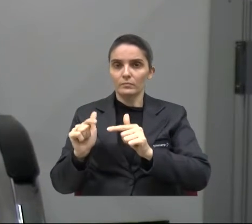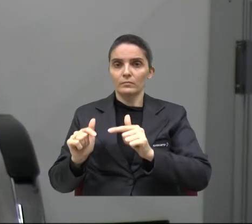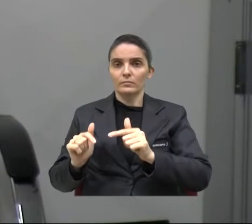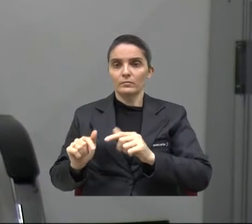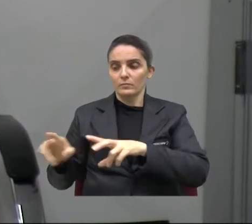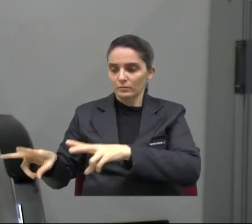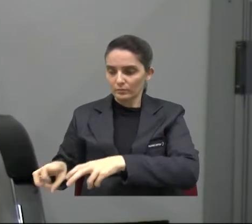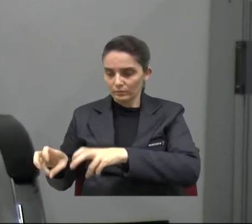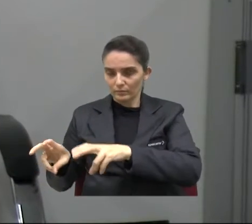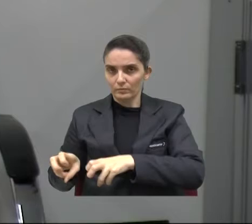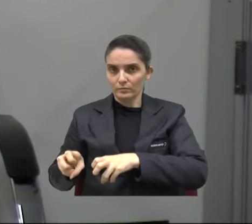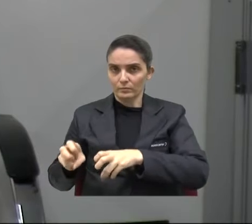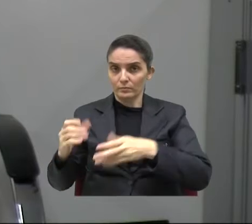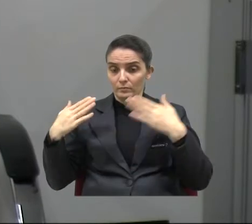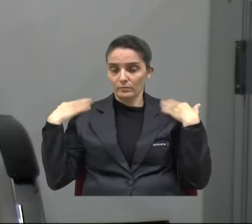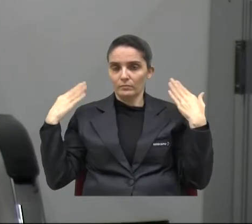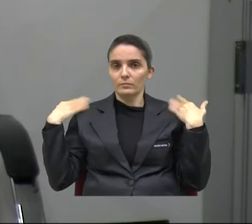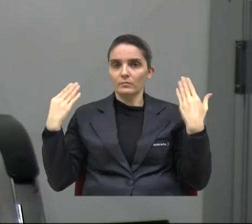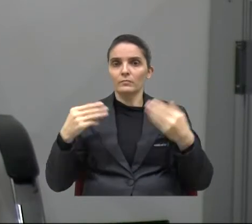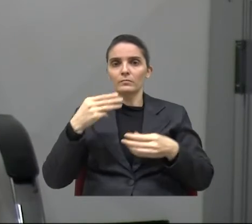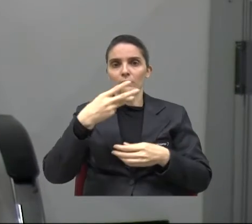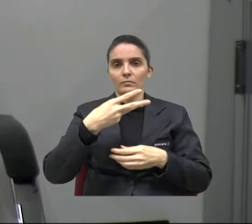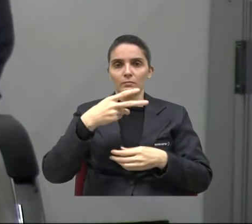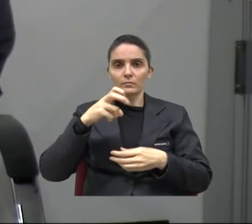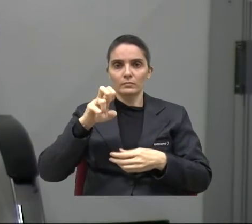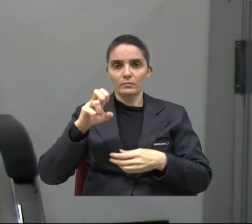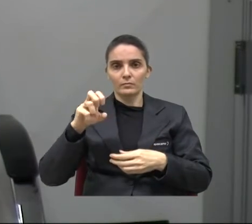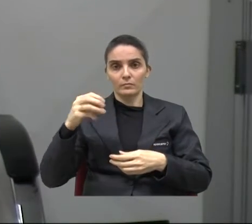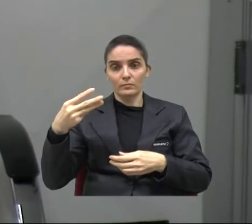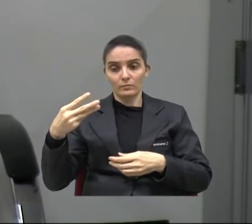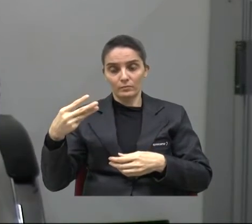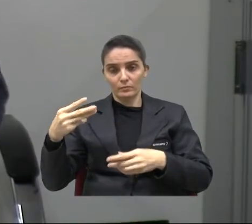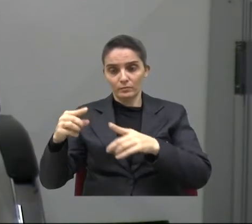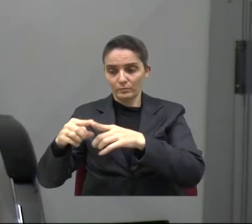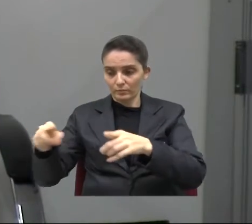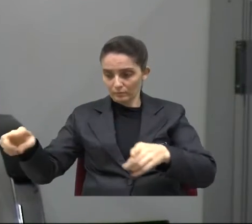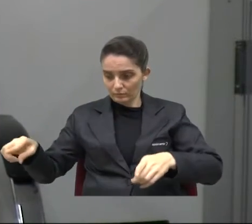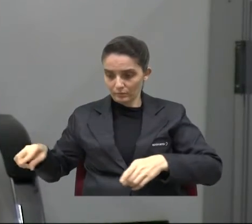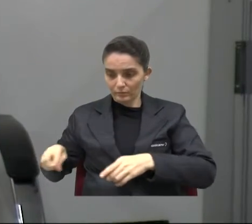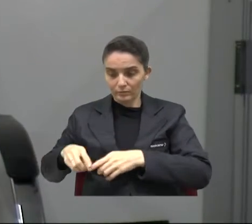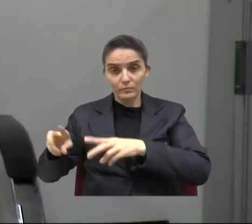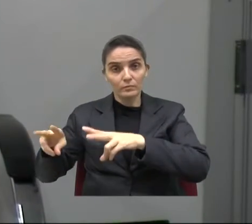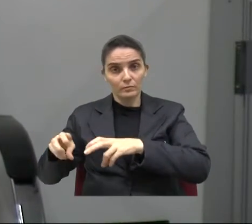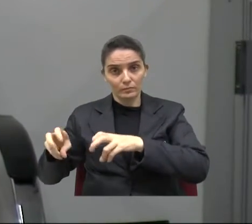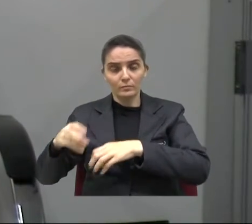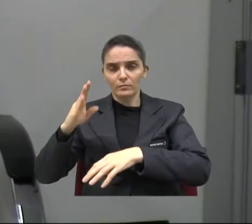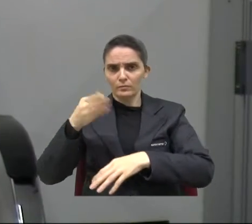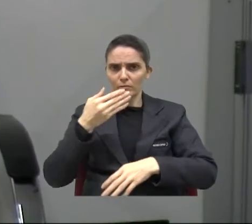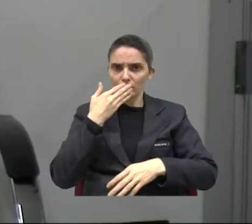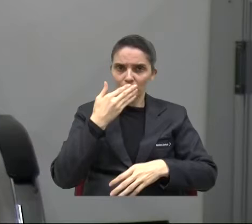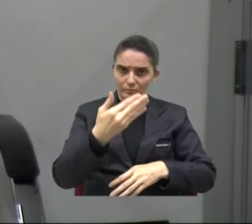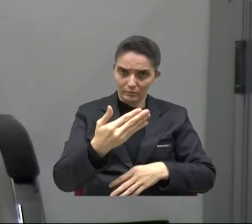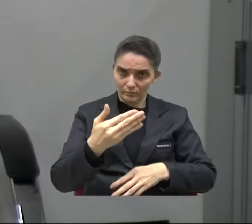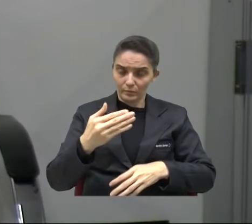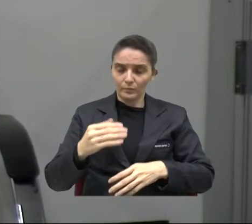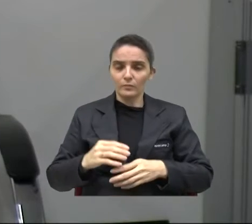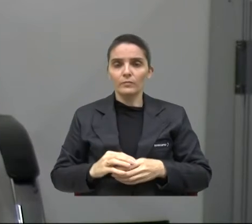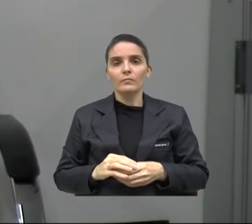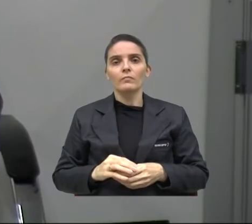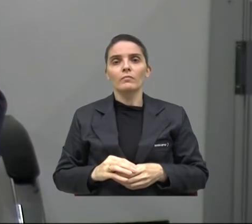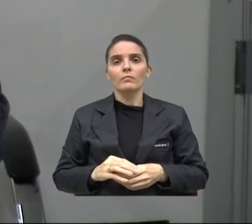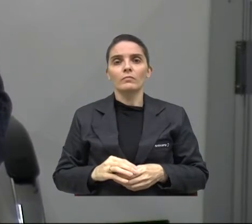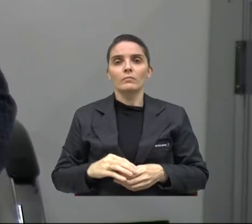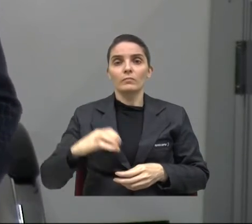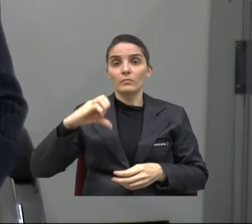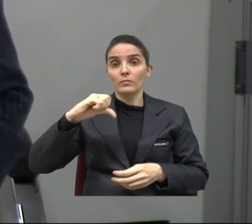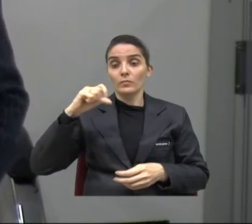na Prefeitura, 353 condomínios ou chácaras já fizeram o pedido. Condomínios, isso equivale a quase